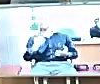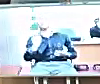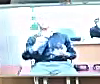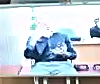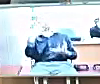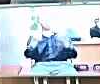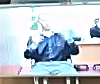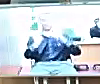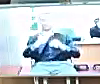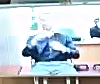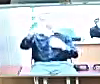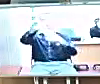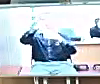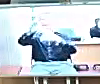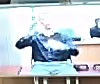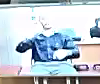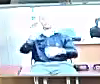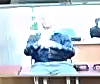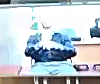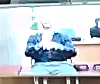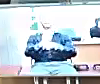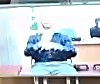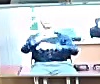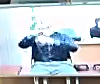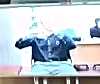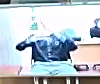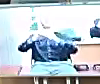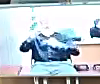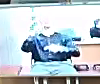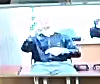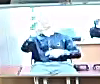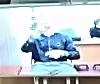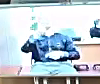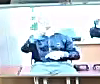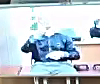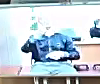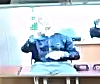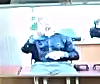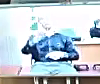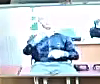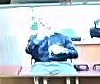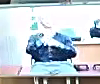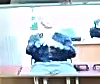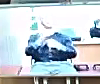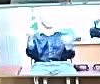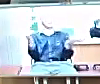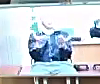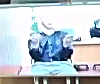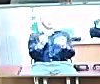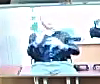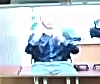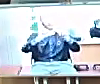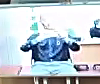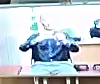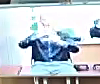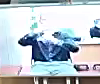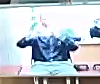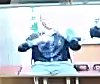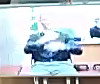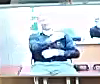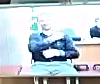proceder com a votação da reforma da previdência naqueles termos então que se espera agora a nec com a mudança de governo